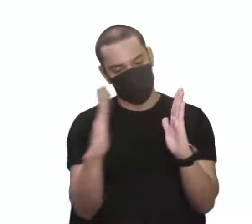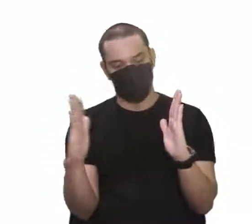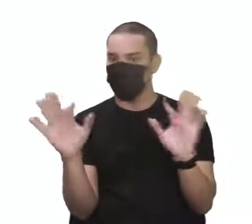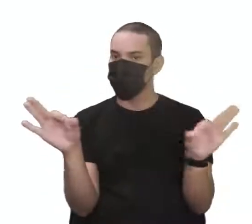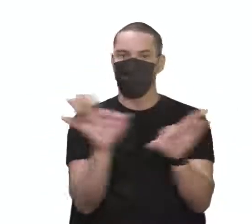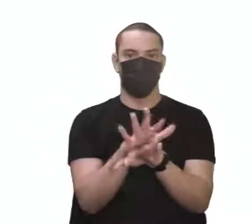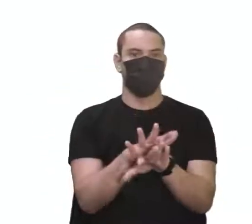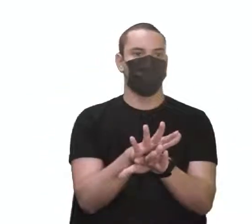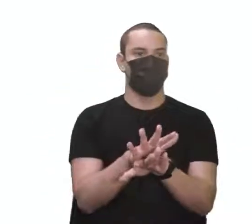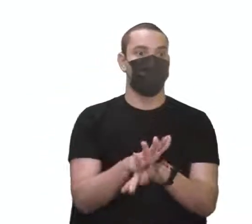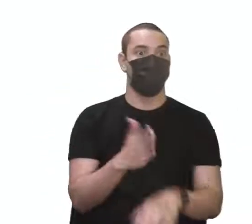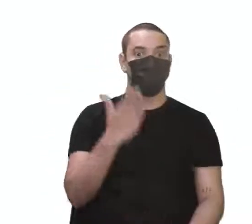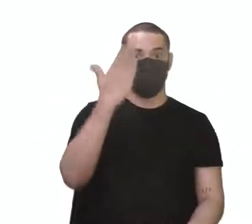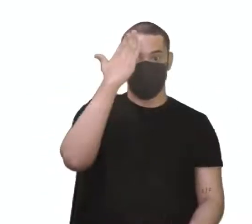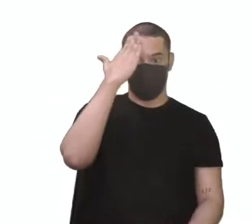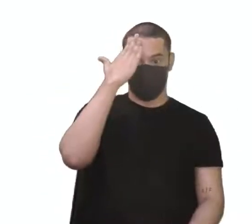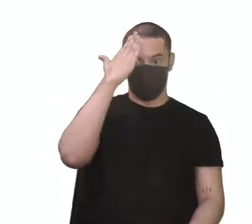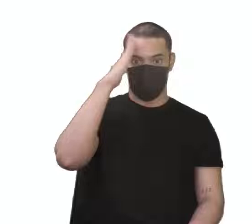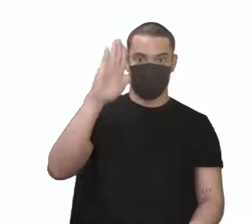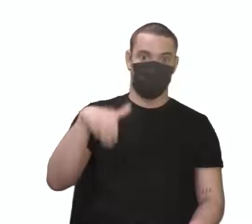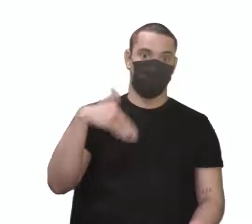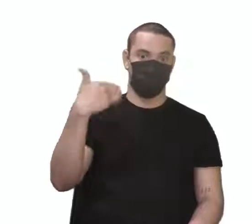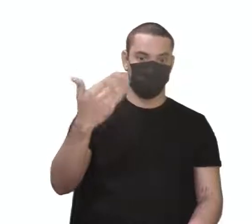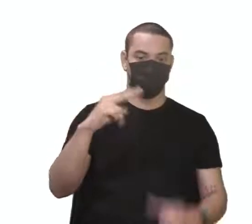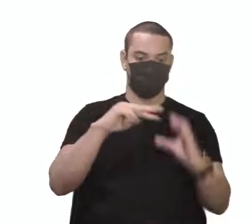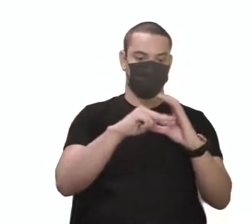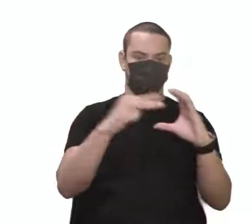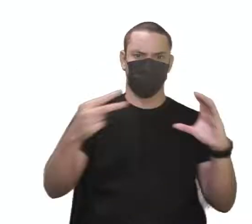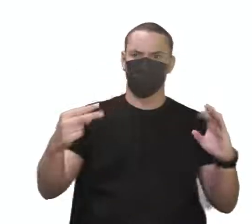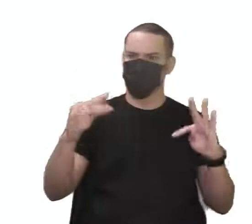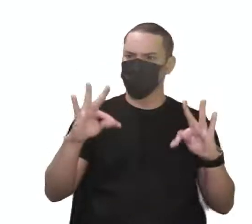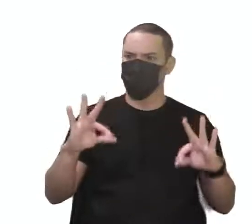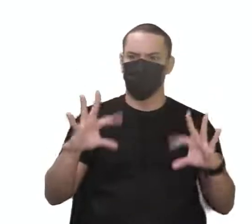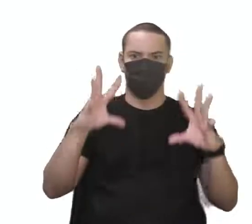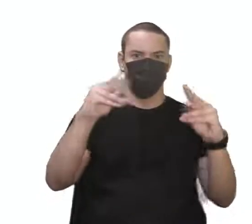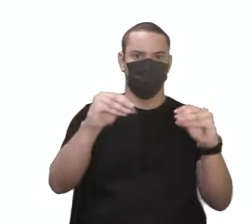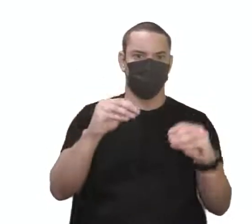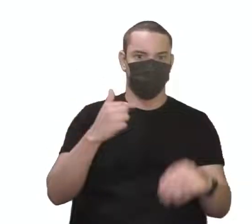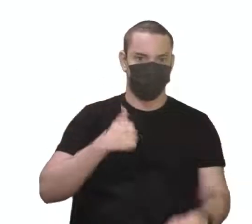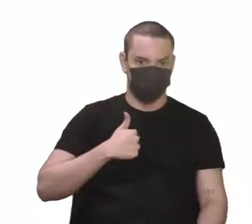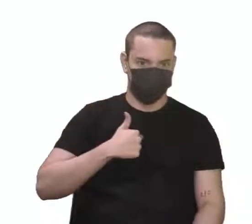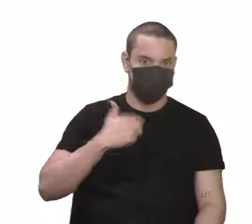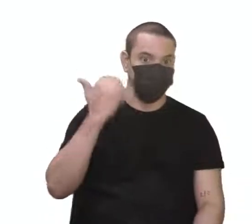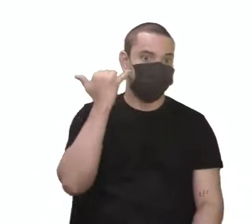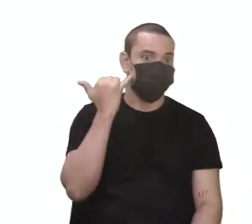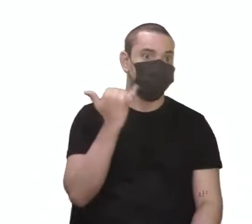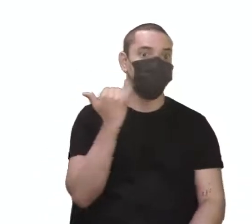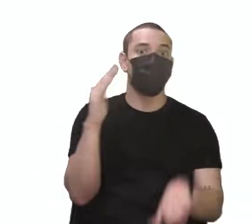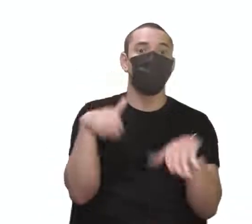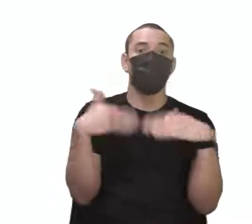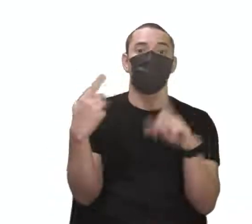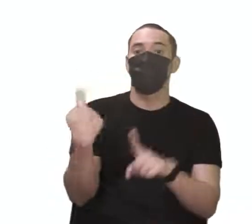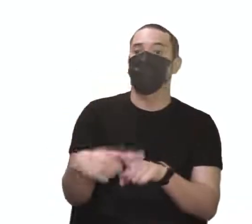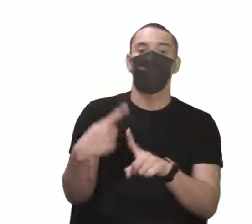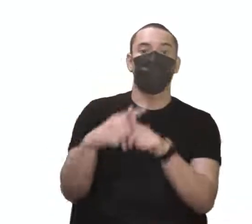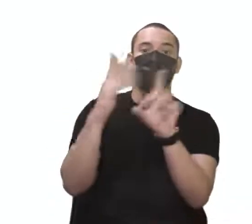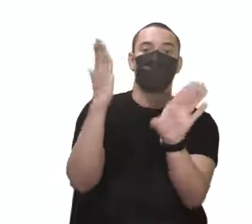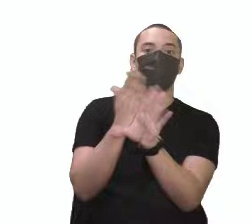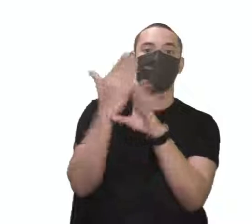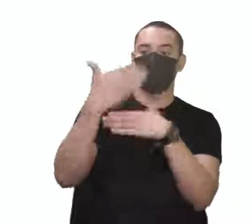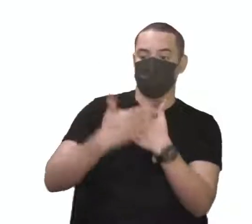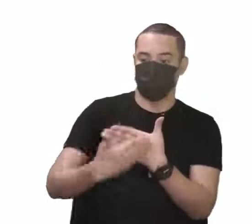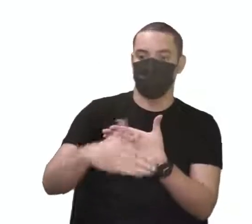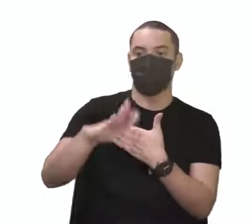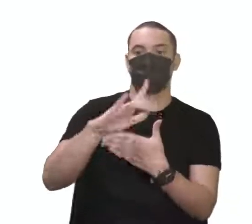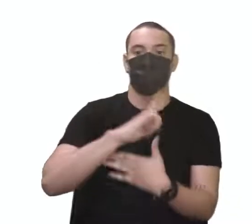Pronto. Eu já sei qual é o sequenciamento do genes todinho do Vitor. Qual é a vantagem que eu vou obter a partir